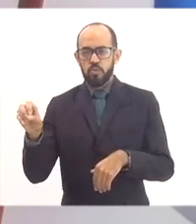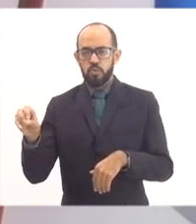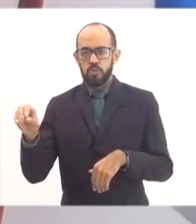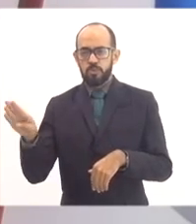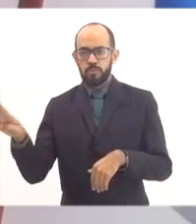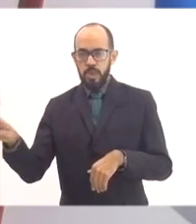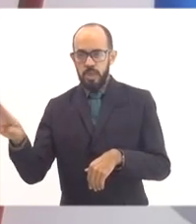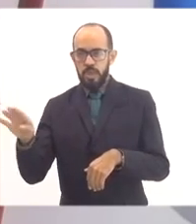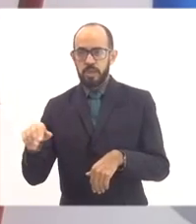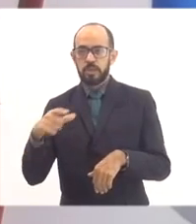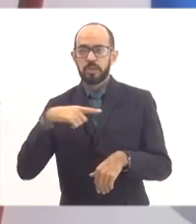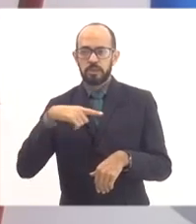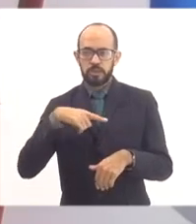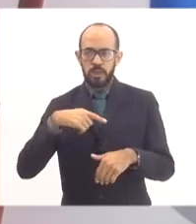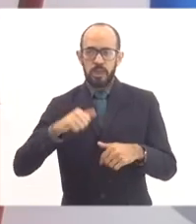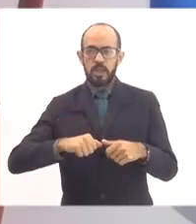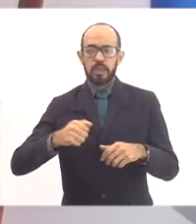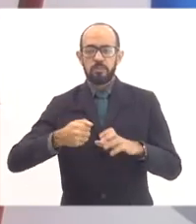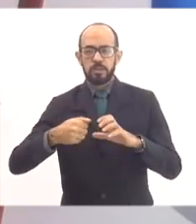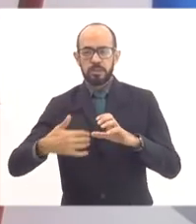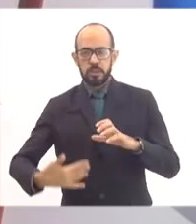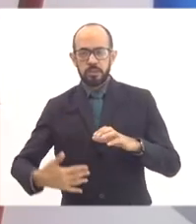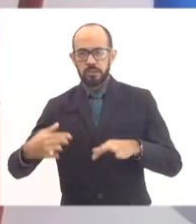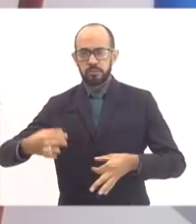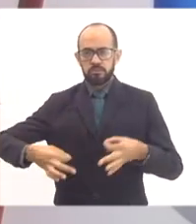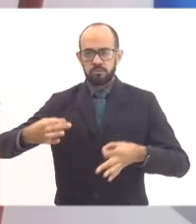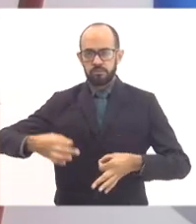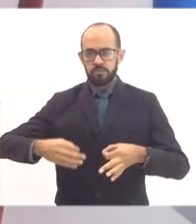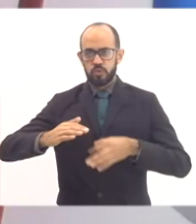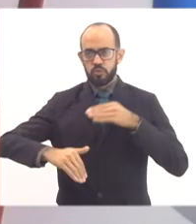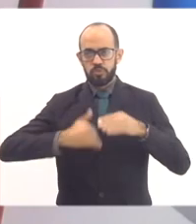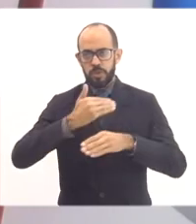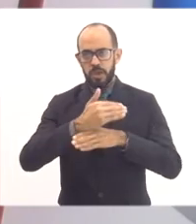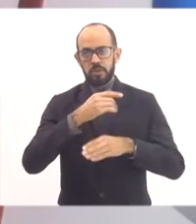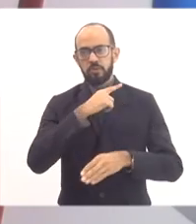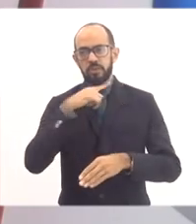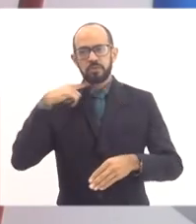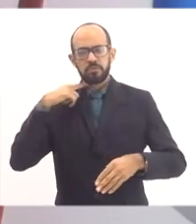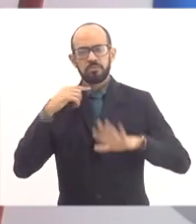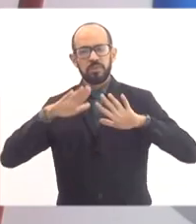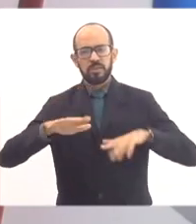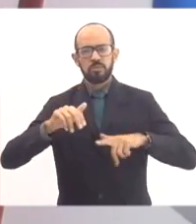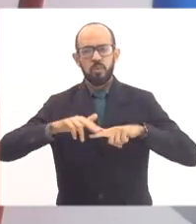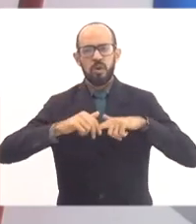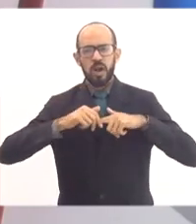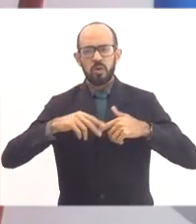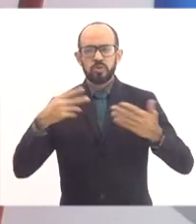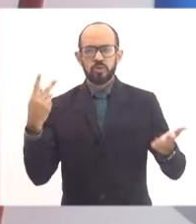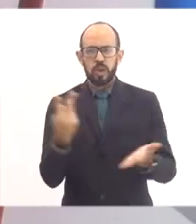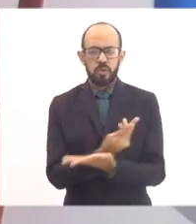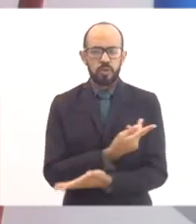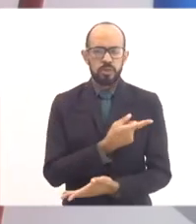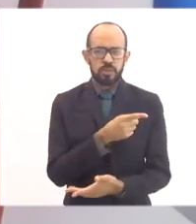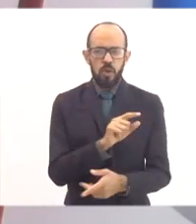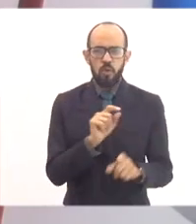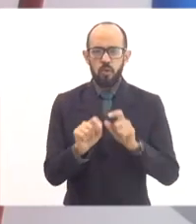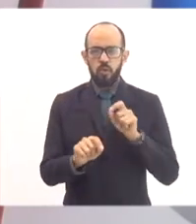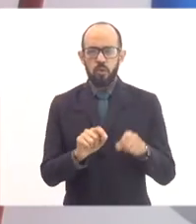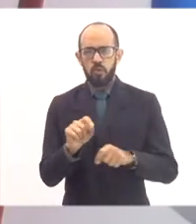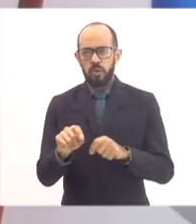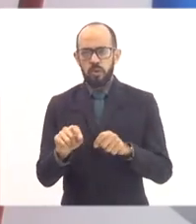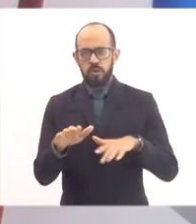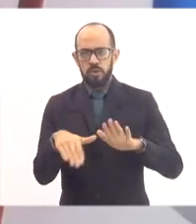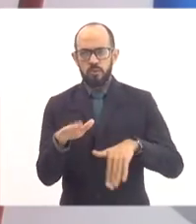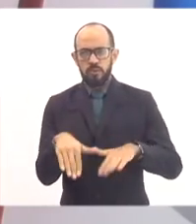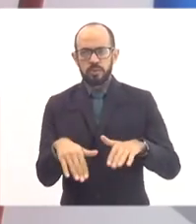de superada a validade do concurso, mas diante da aberração jurídica que se estabeleceu, talvez